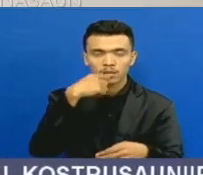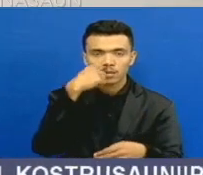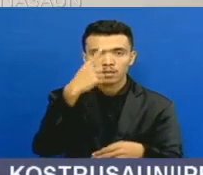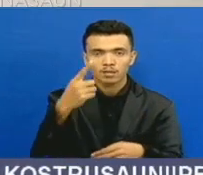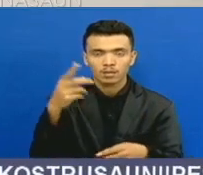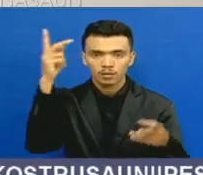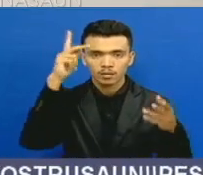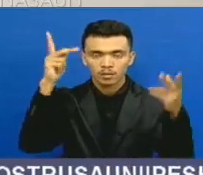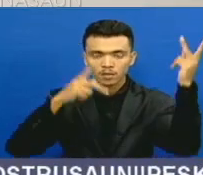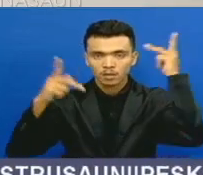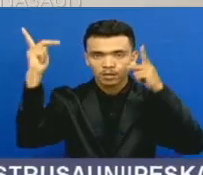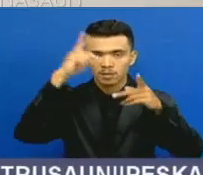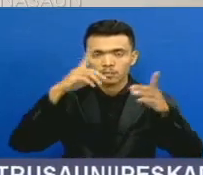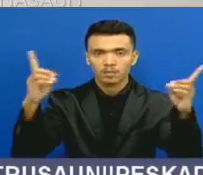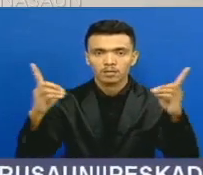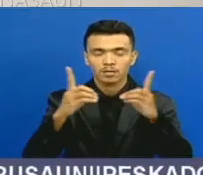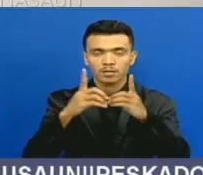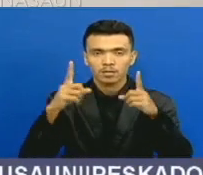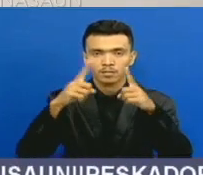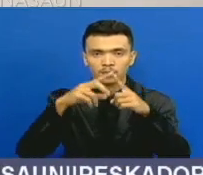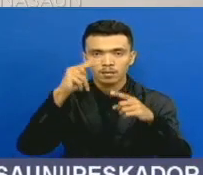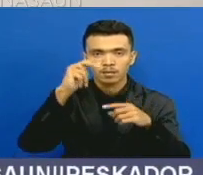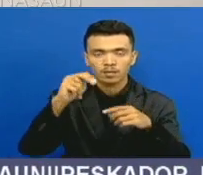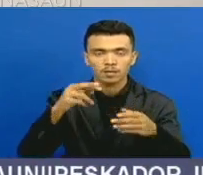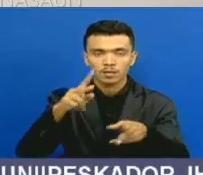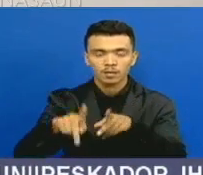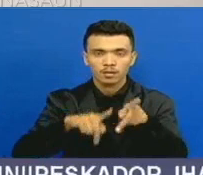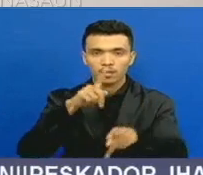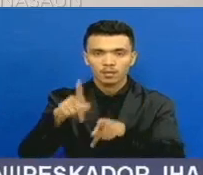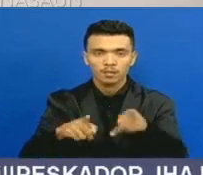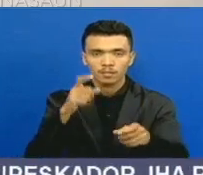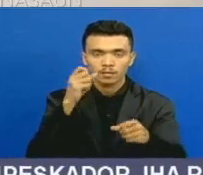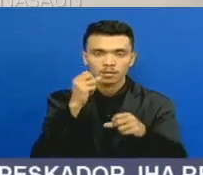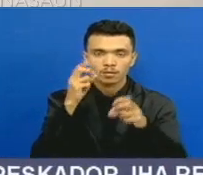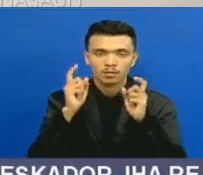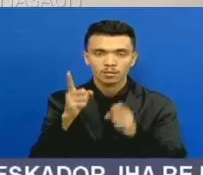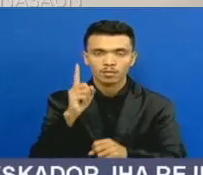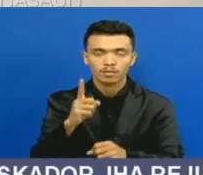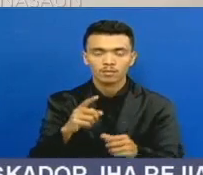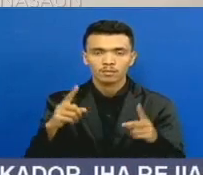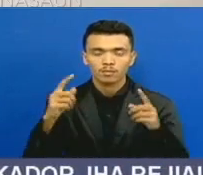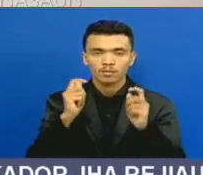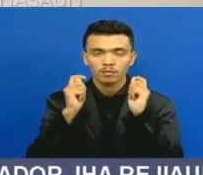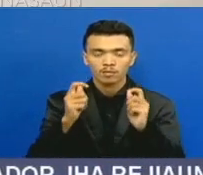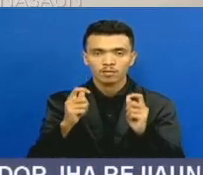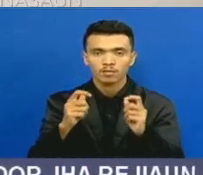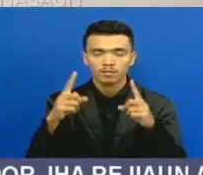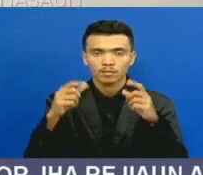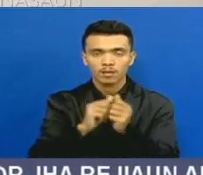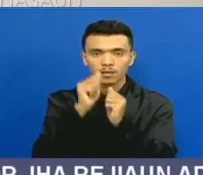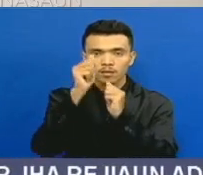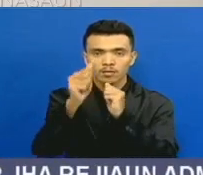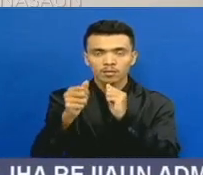ia caso ida ne be acontece ona bania, ia ne be residente balun tenta halo violação, ba juiza ne no ne parte